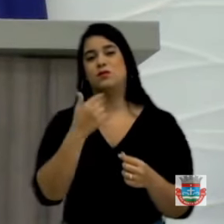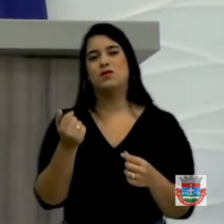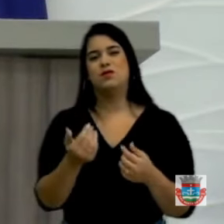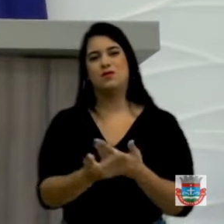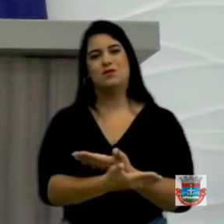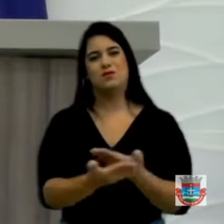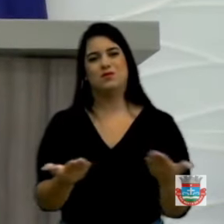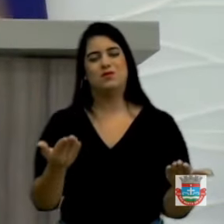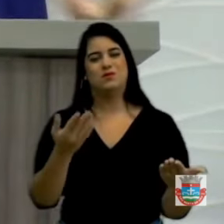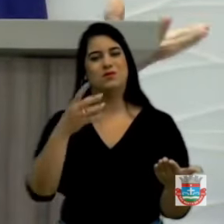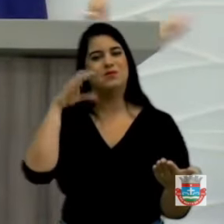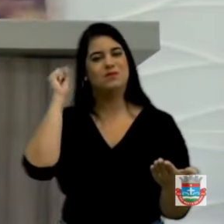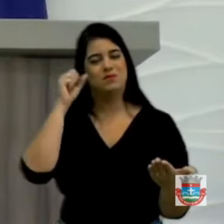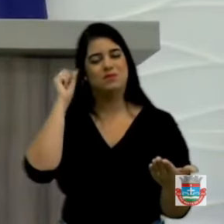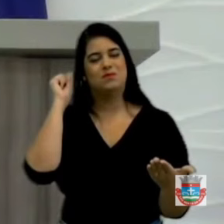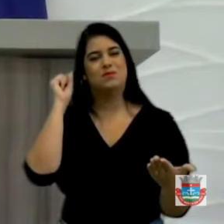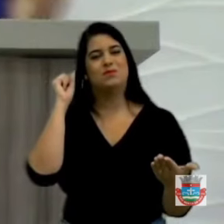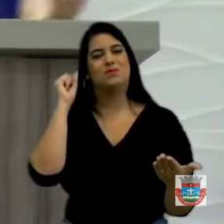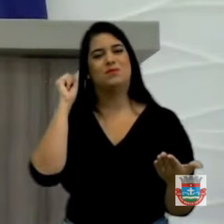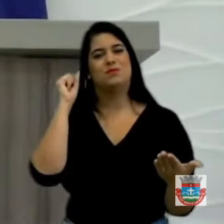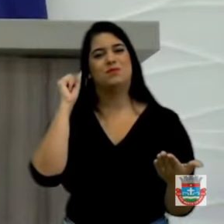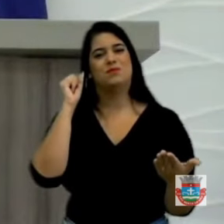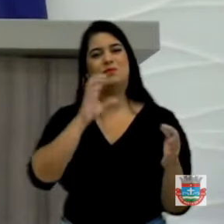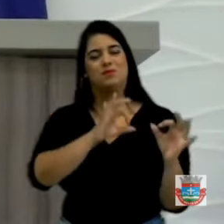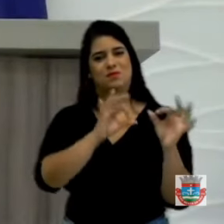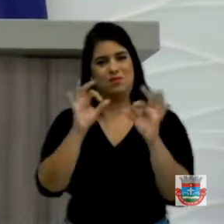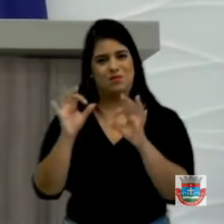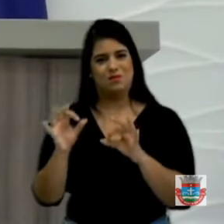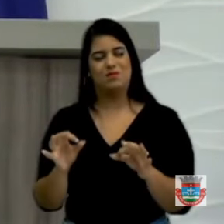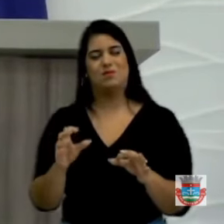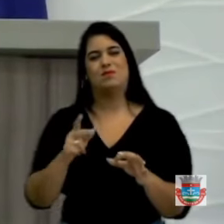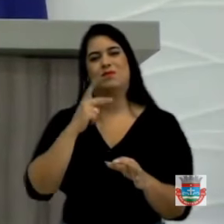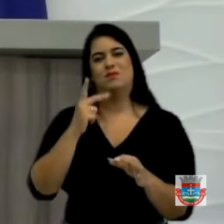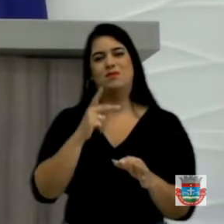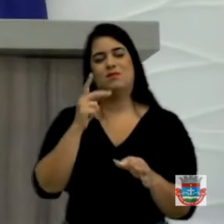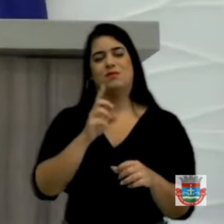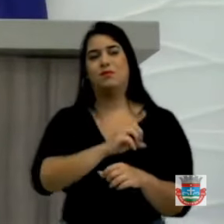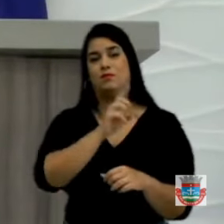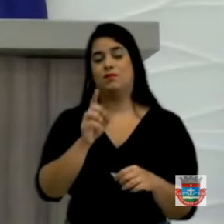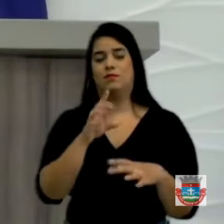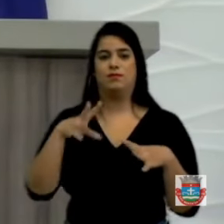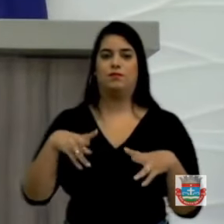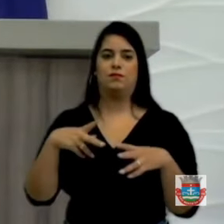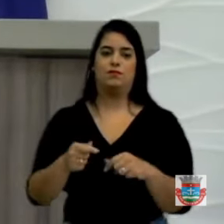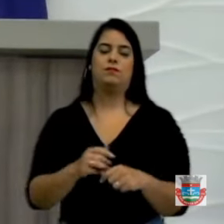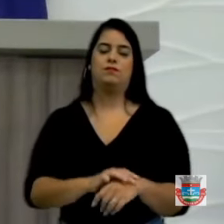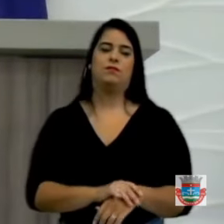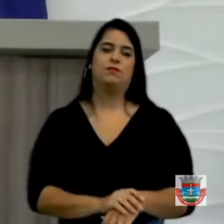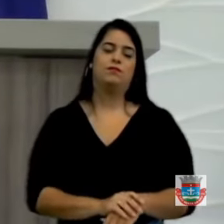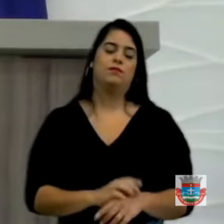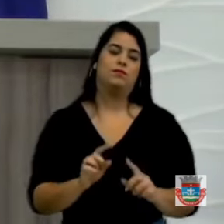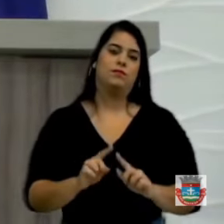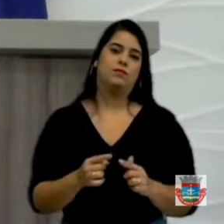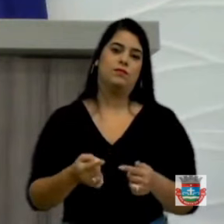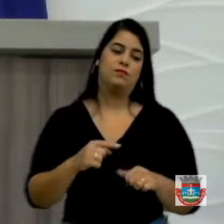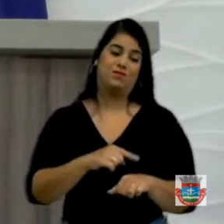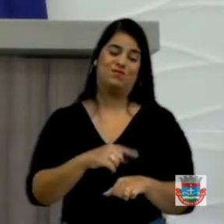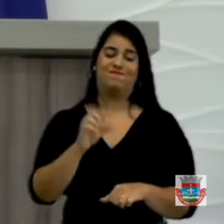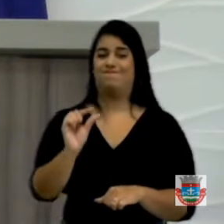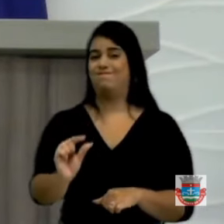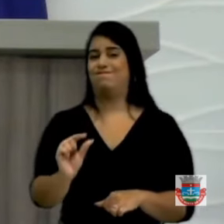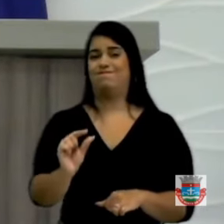ouvindo. Porque se a gente for falar, a gente fica o dia todinho aqui e cada vez mais quer falar. Mas o tempo é